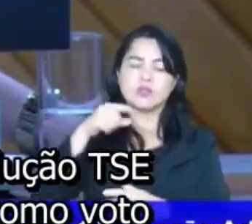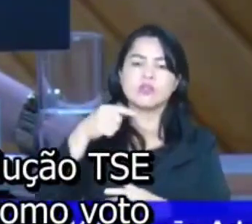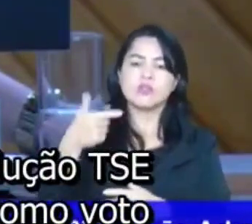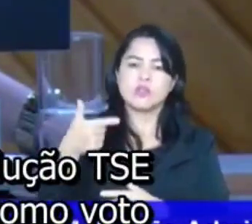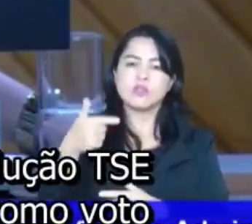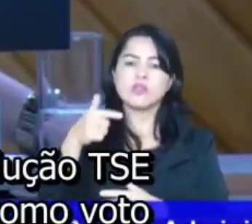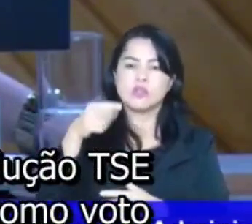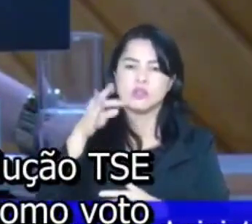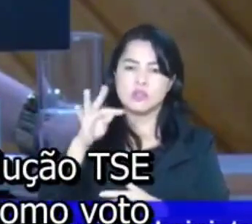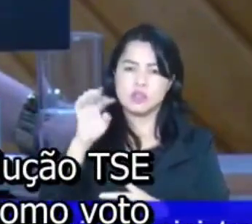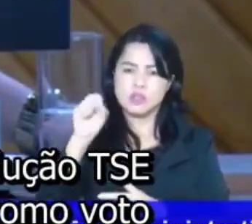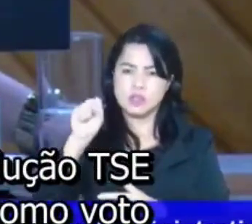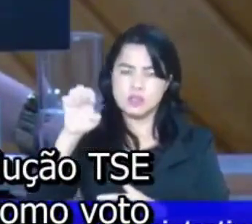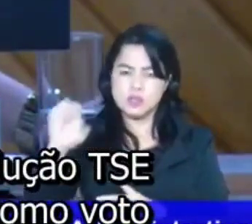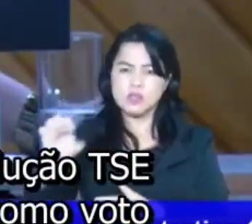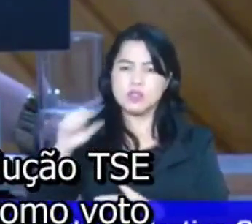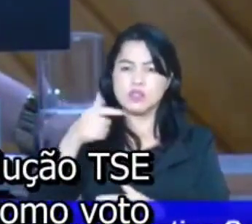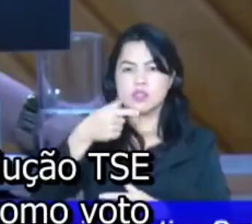Resolução TSE